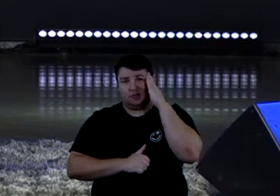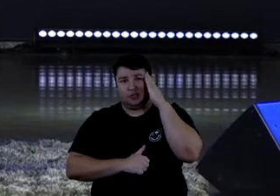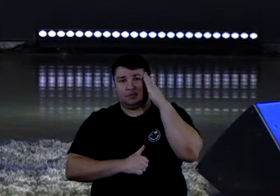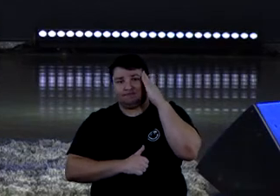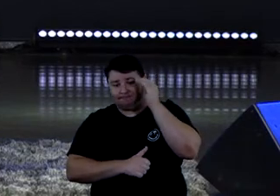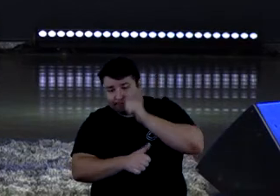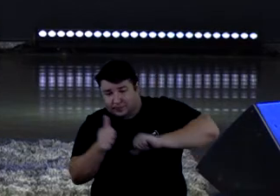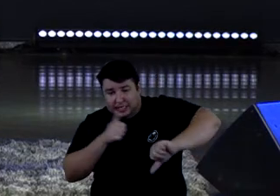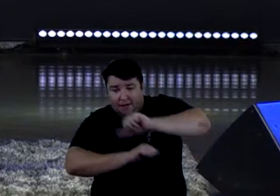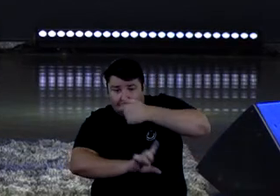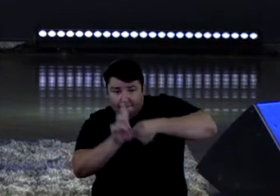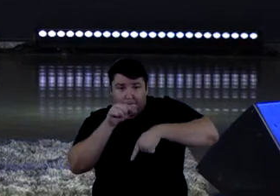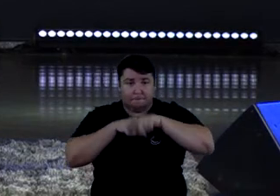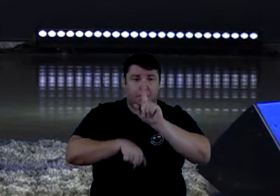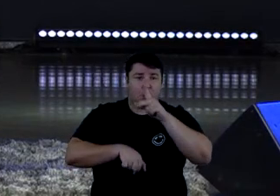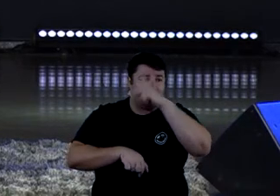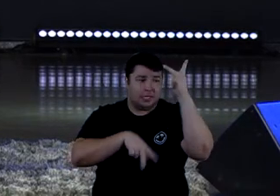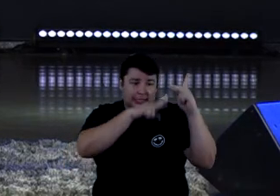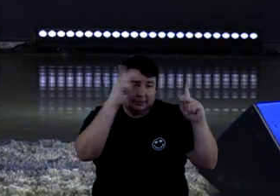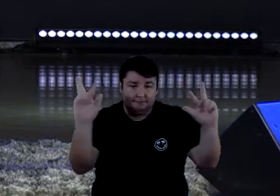os frutos te defendem.